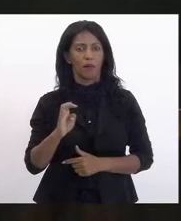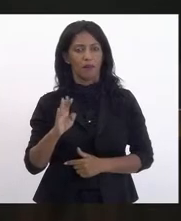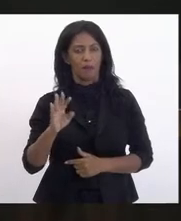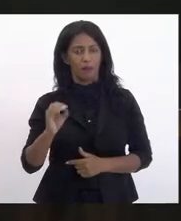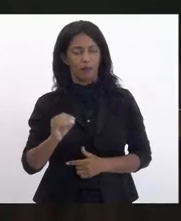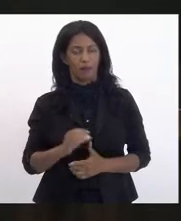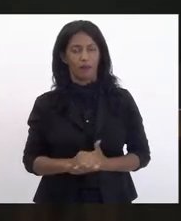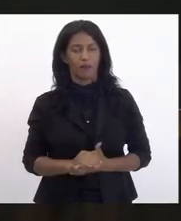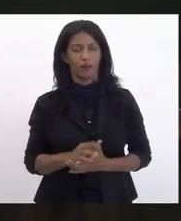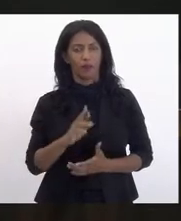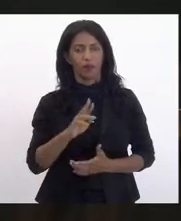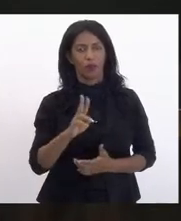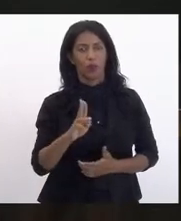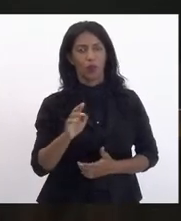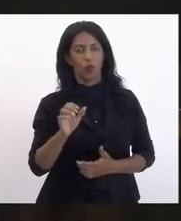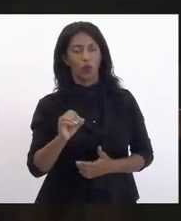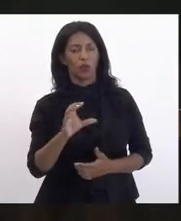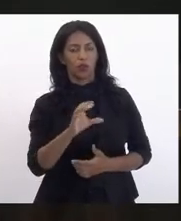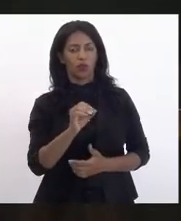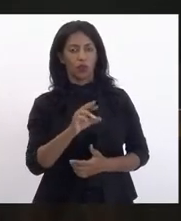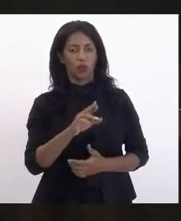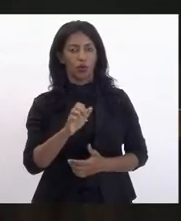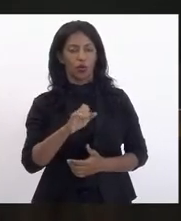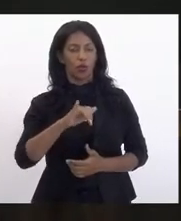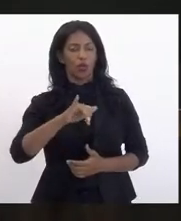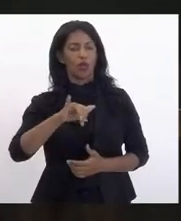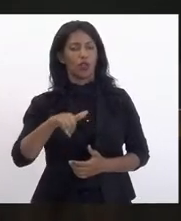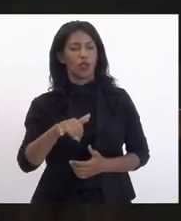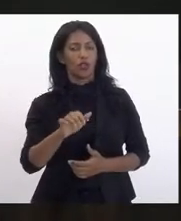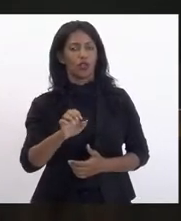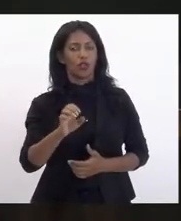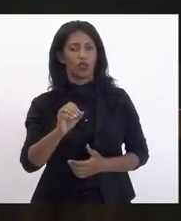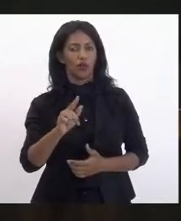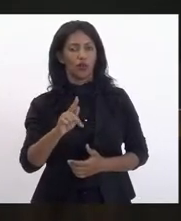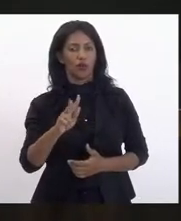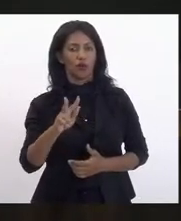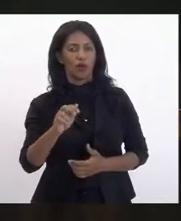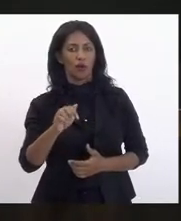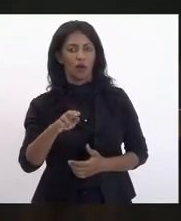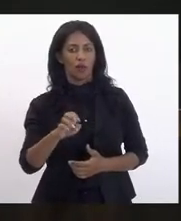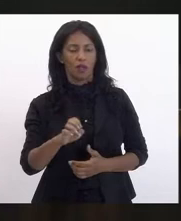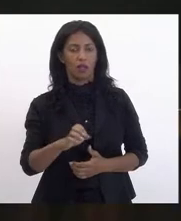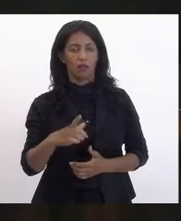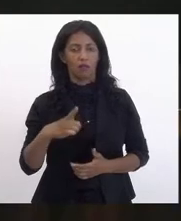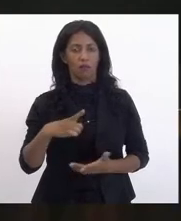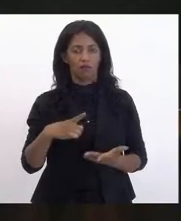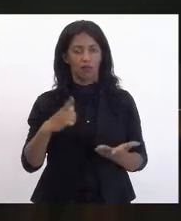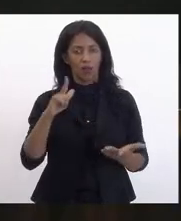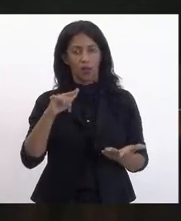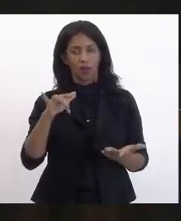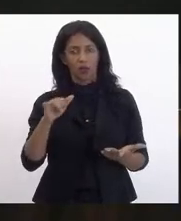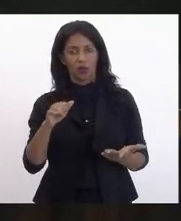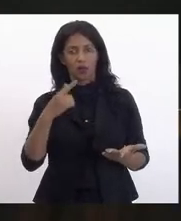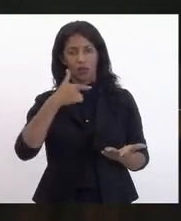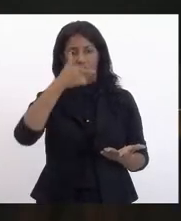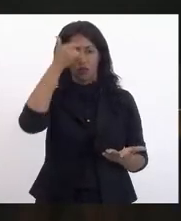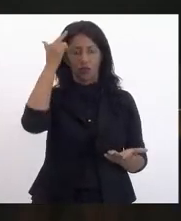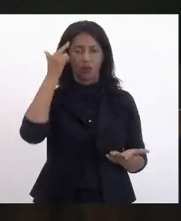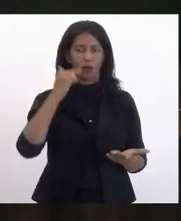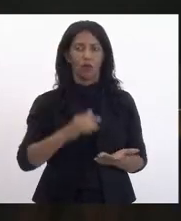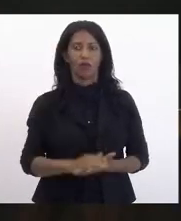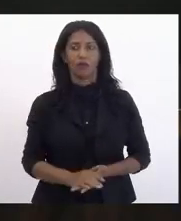Bebeto, Rubens Montempo, Coronel Jairo, Giovanni Ratinho, aqui presente, deputada Lucinha, deputado Luiz